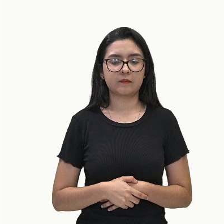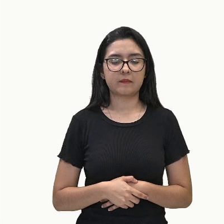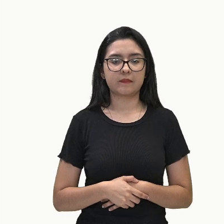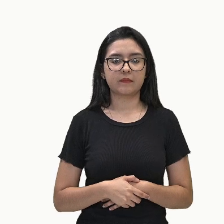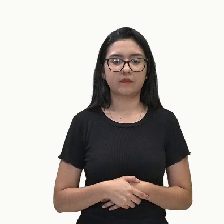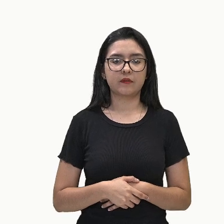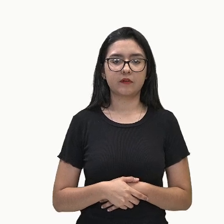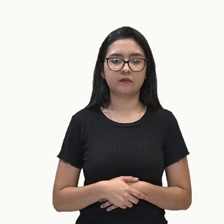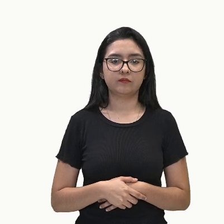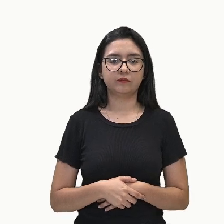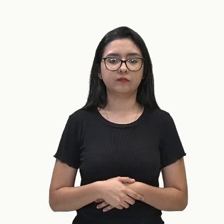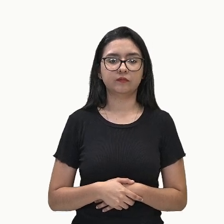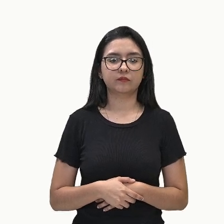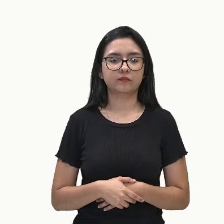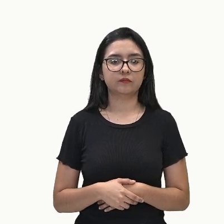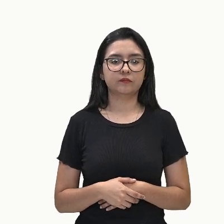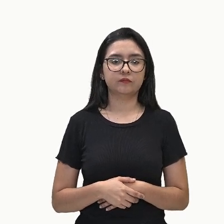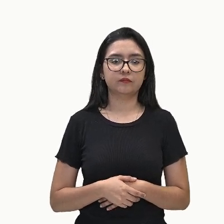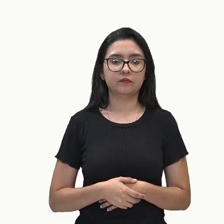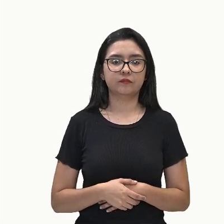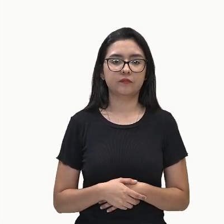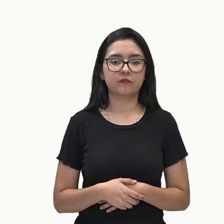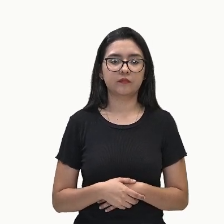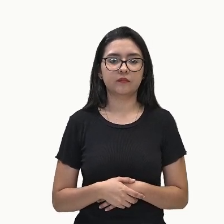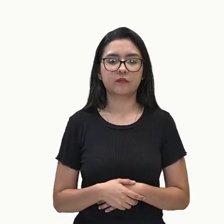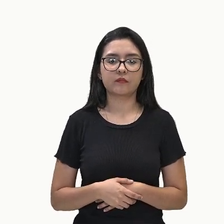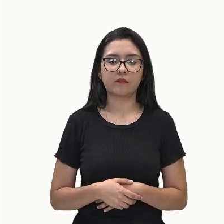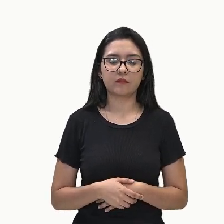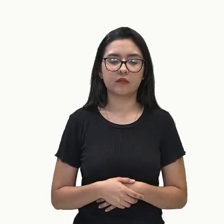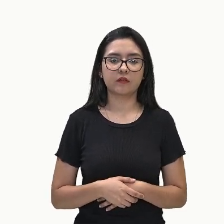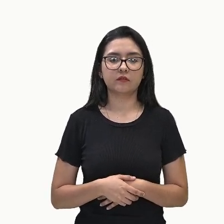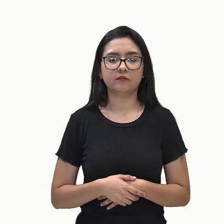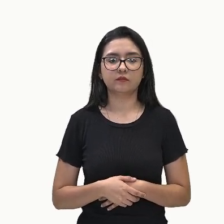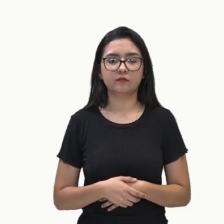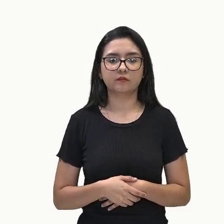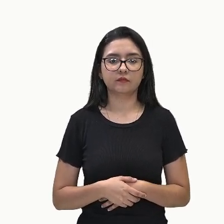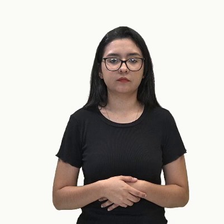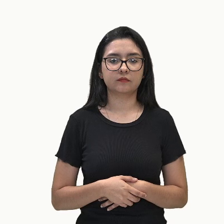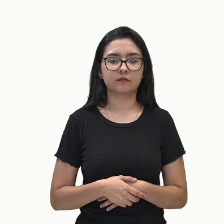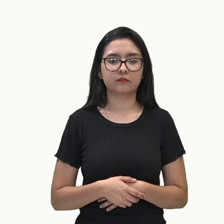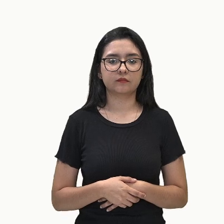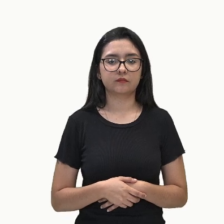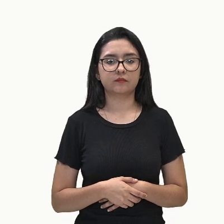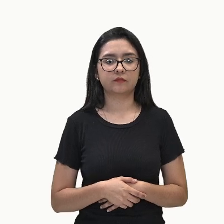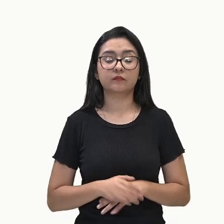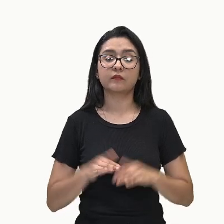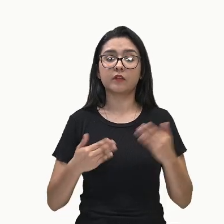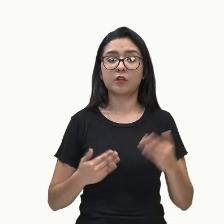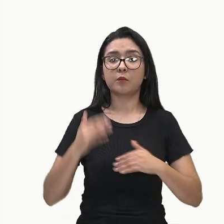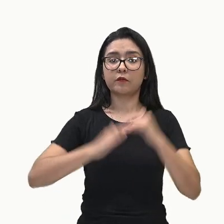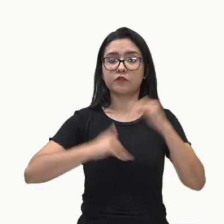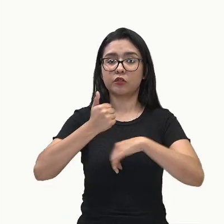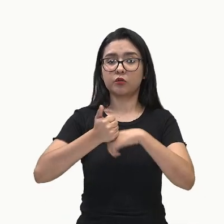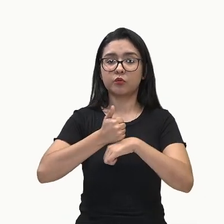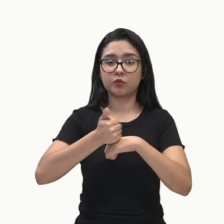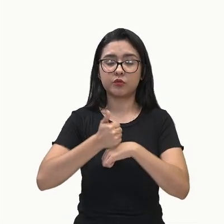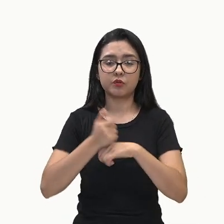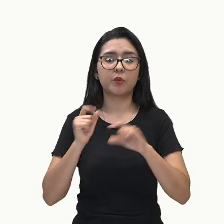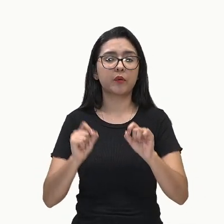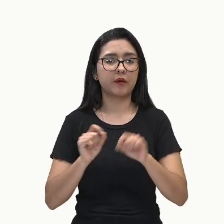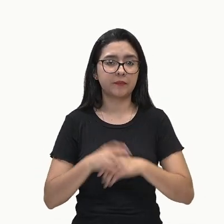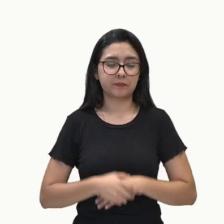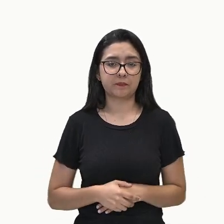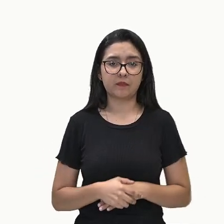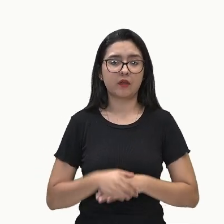alimentação saludáveis para ajudar a melhorar a saúde e o bem-estar. Então, nutricionista, mesma função